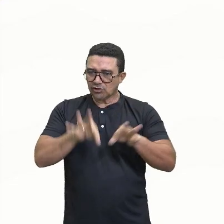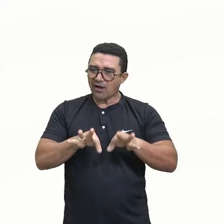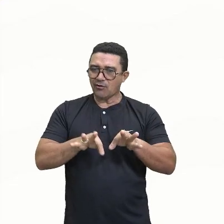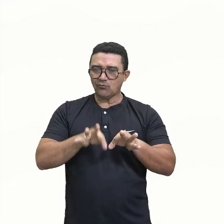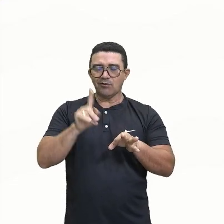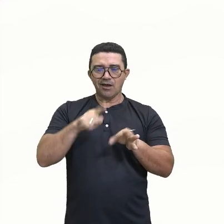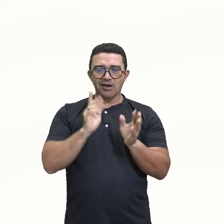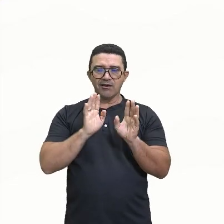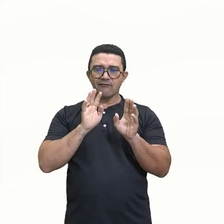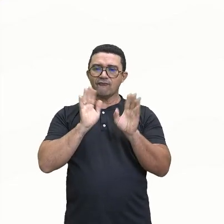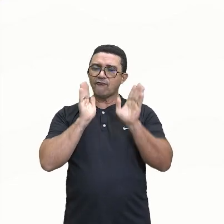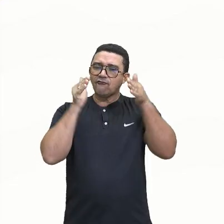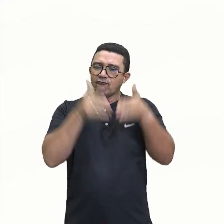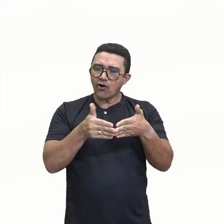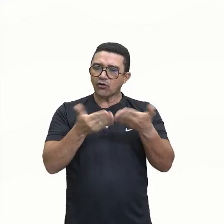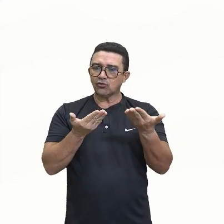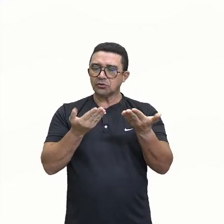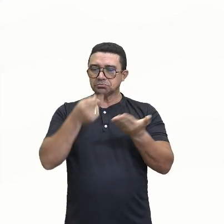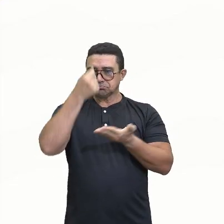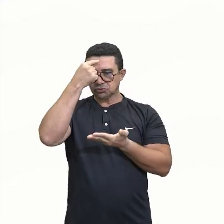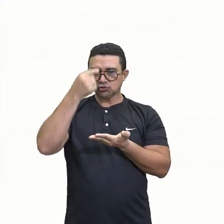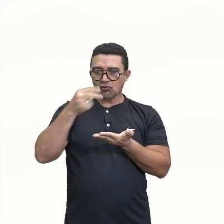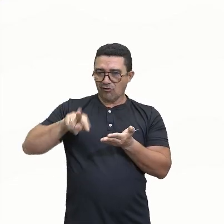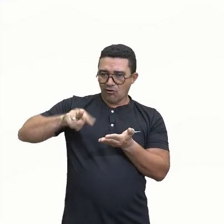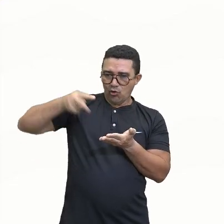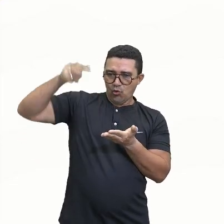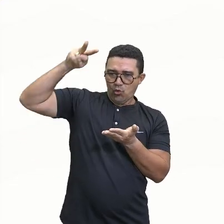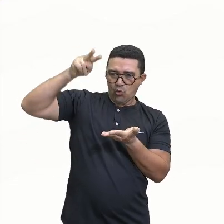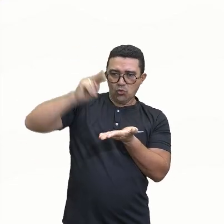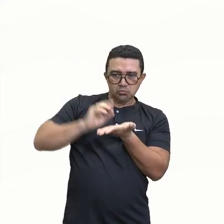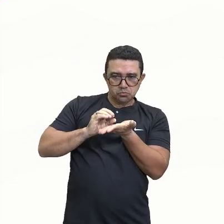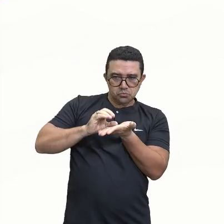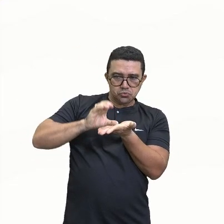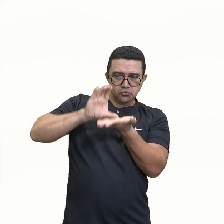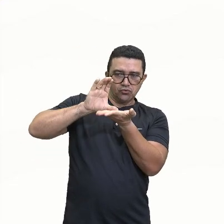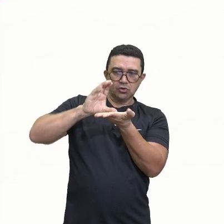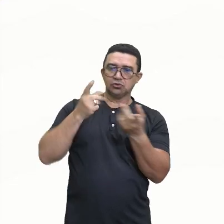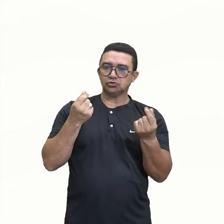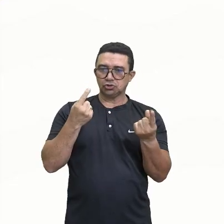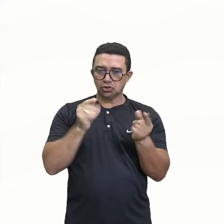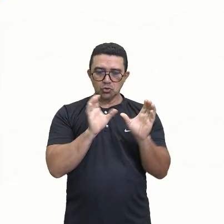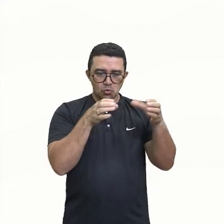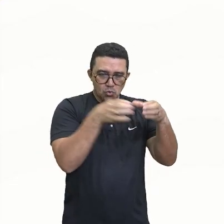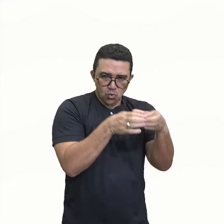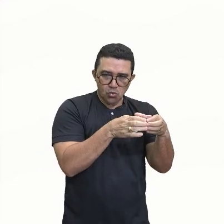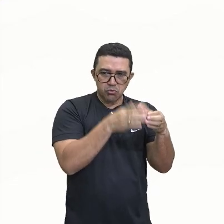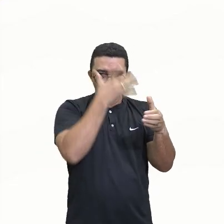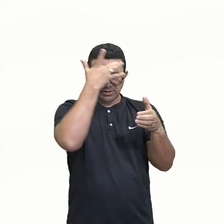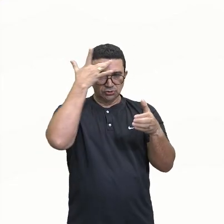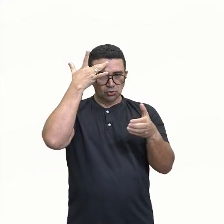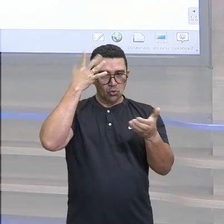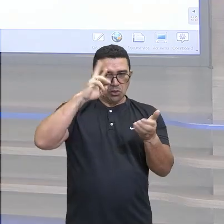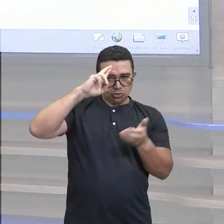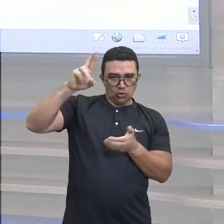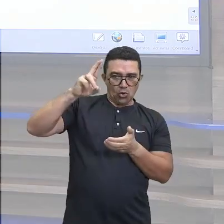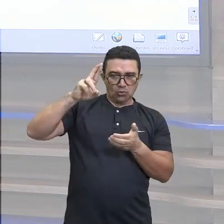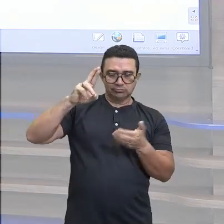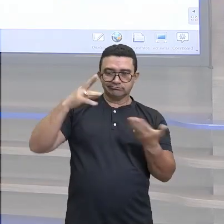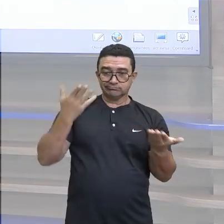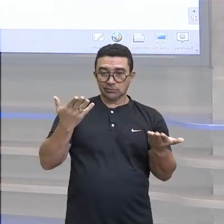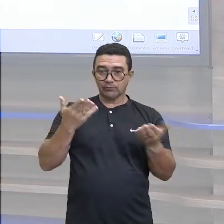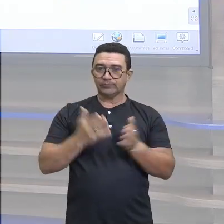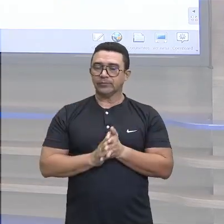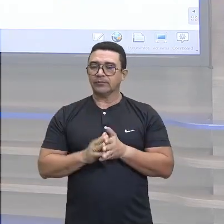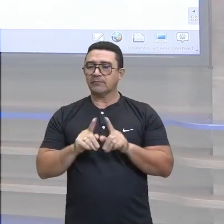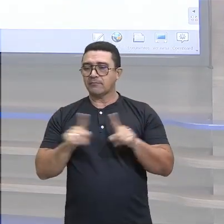muito voltada para aquela questão do lucro, voltada para uma única pessoa, para um único grupo de pessoas, enquanto